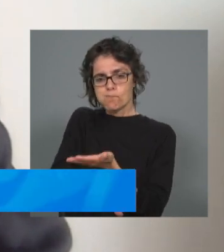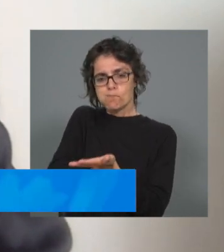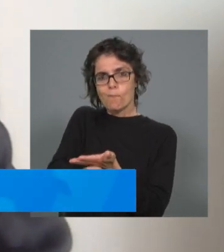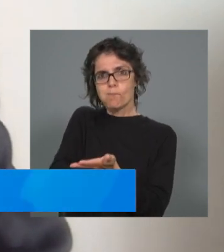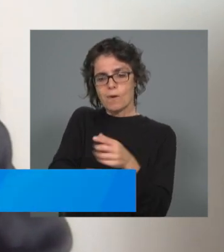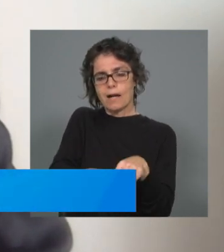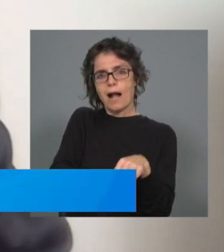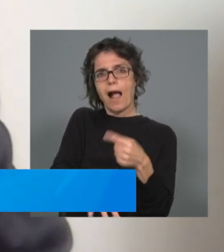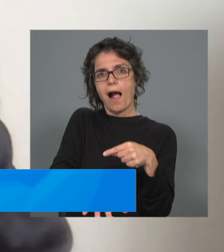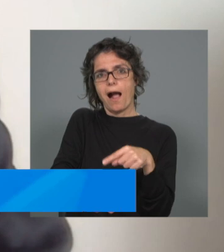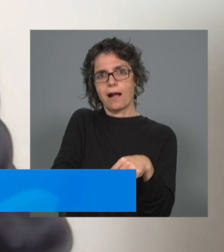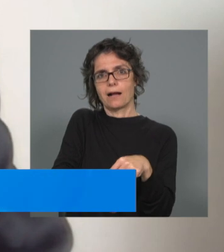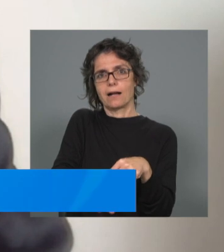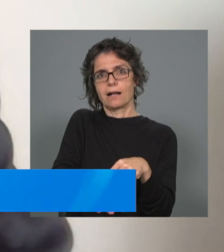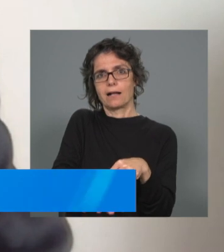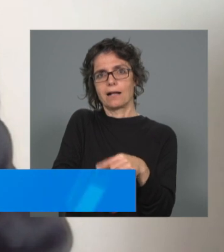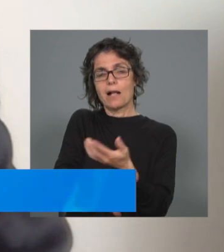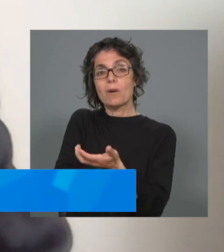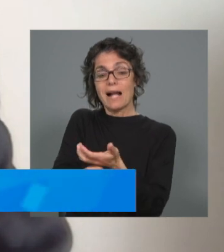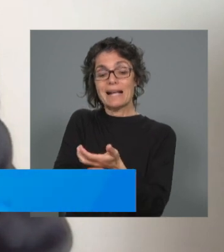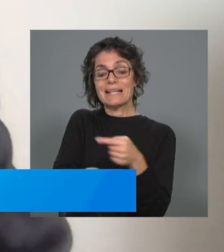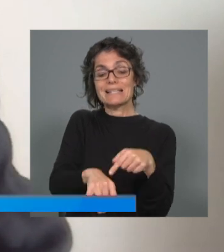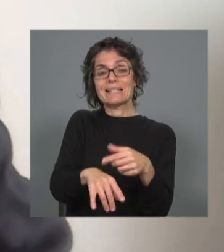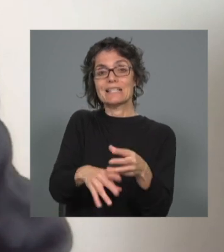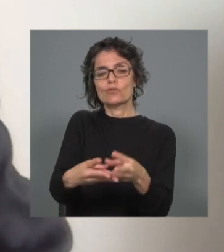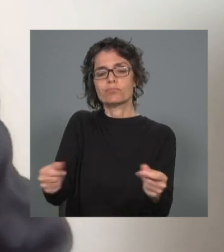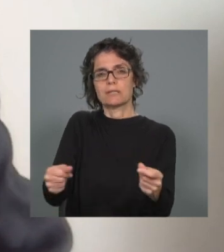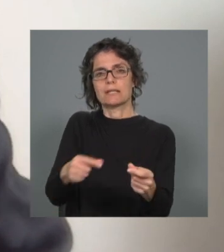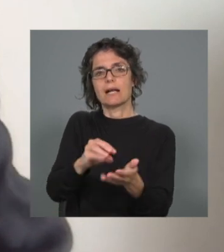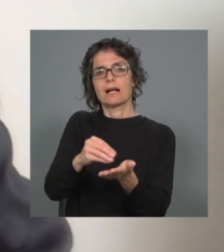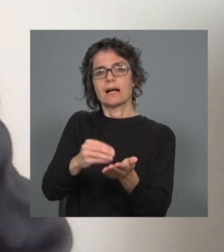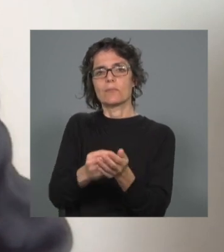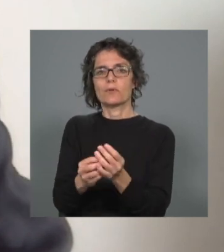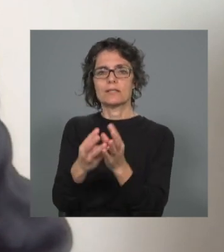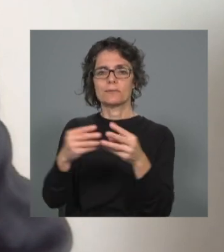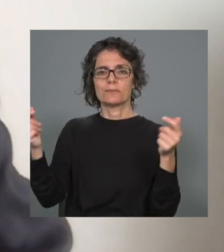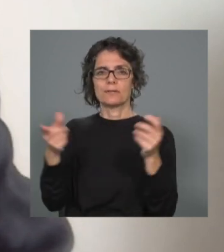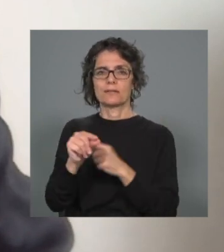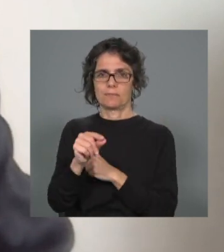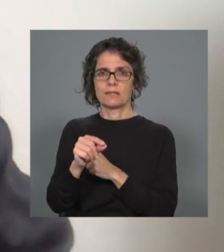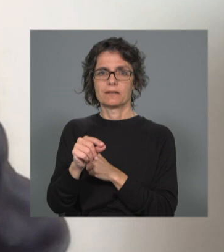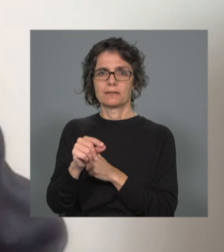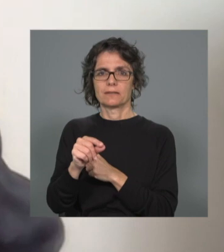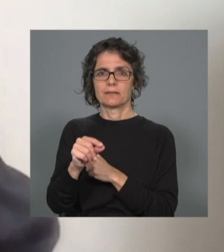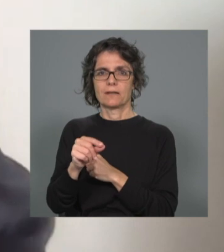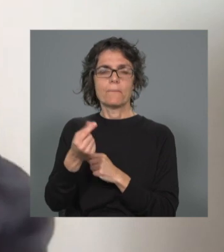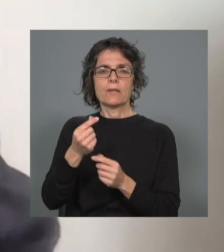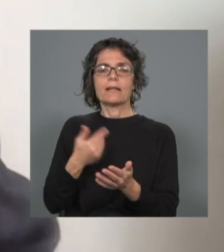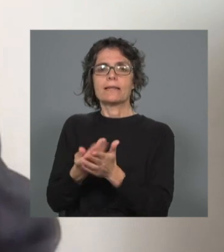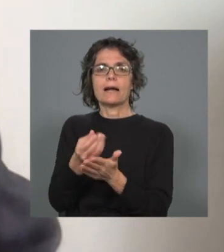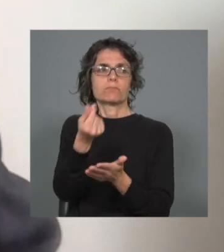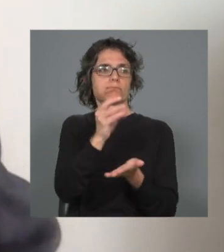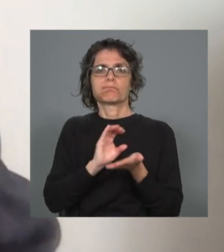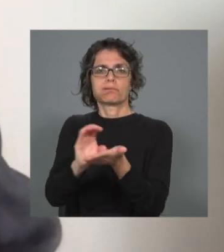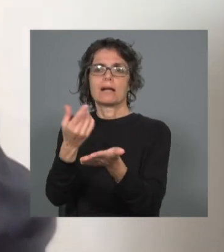assistencialista e criamos erros na sociedade portuguesa, que é da subsidiodependência. É necessário rever